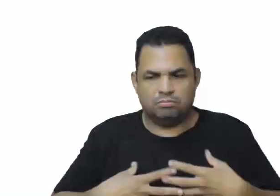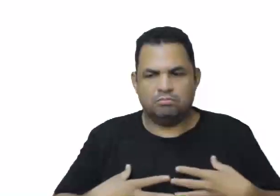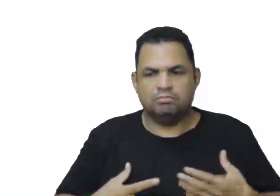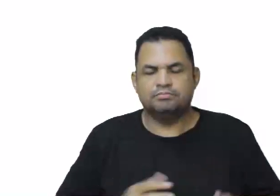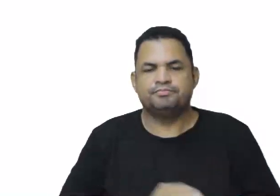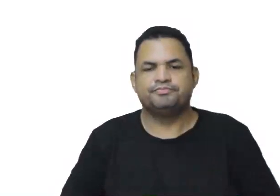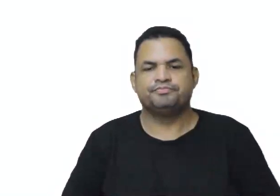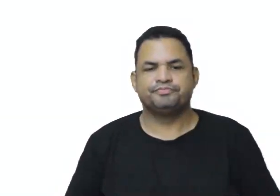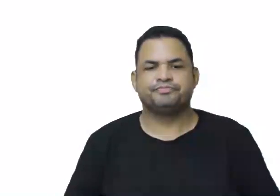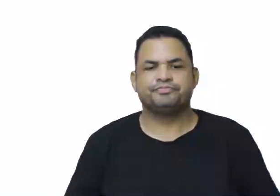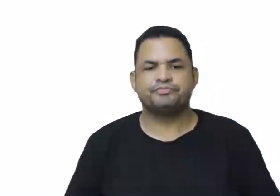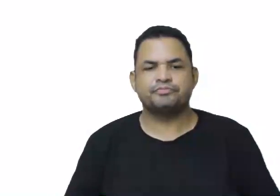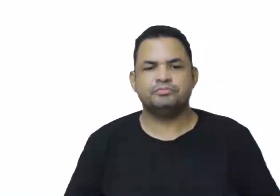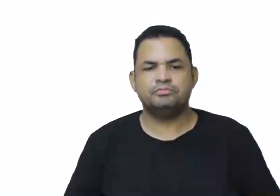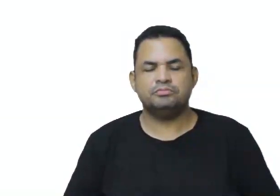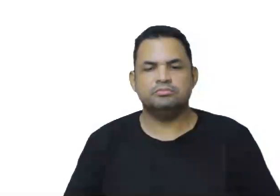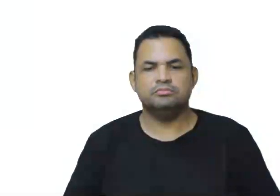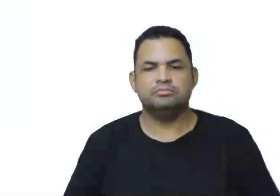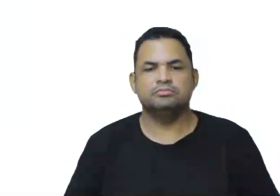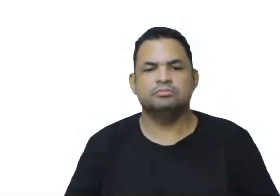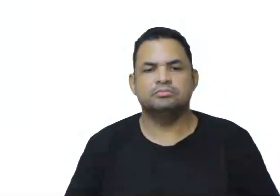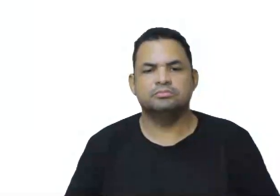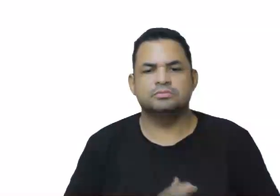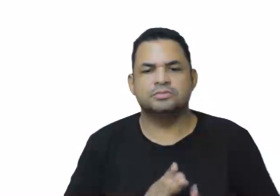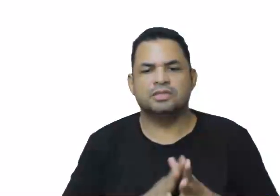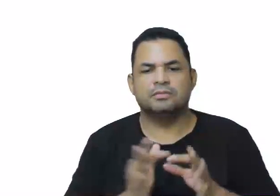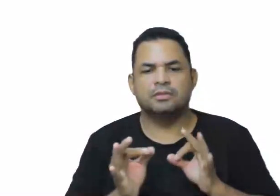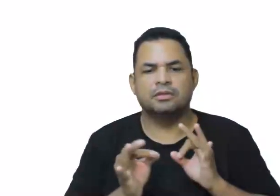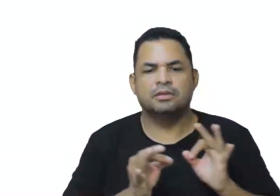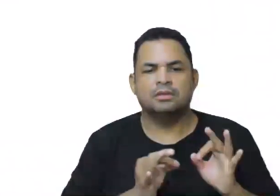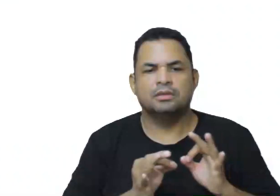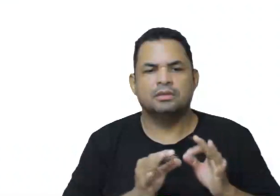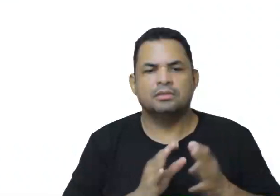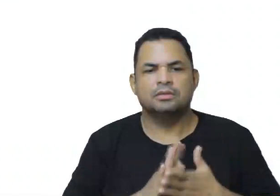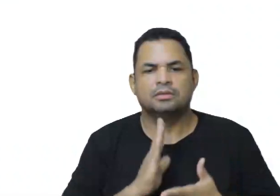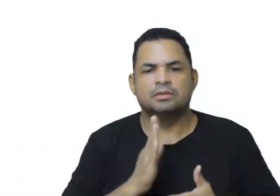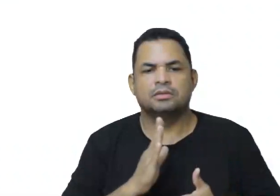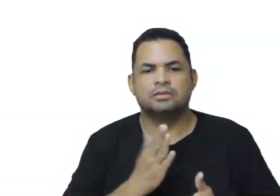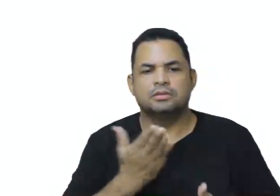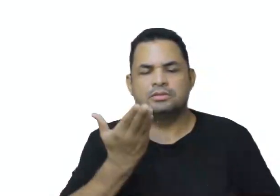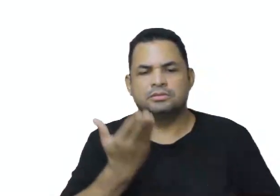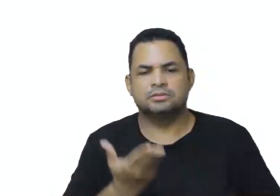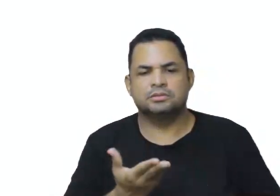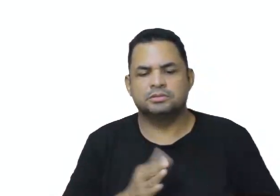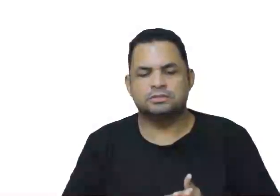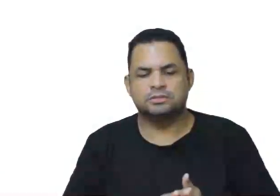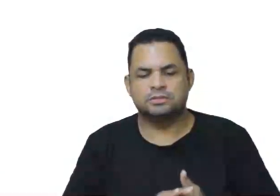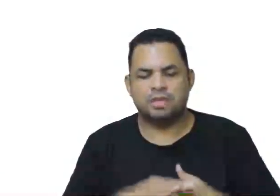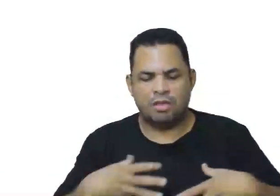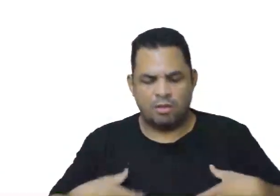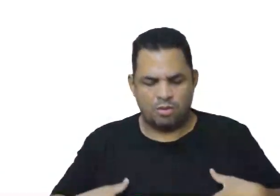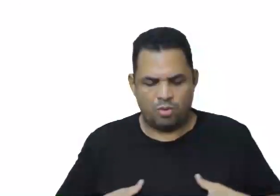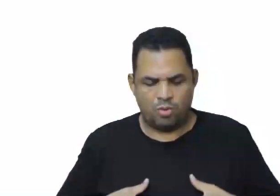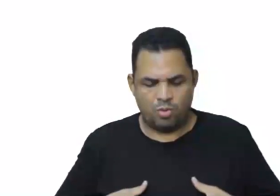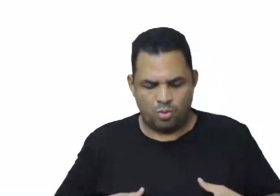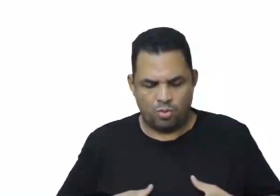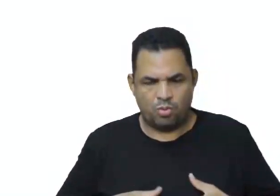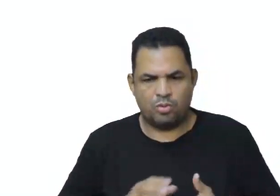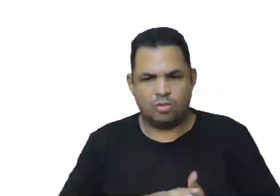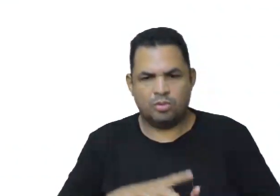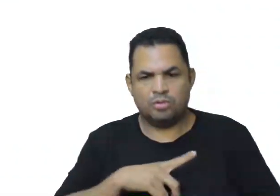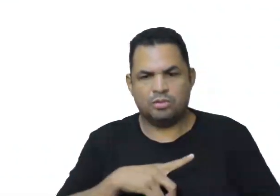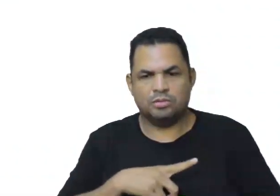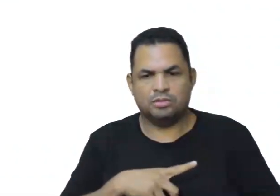abdominal. Ou seja, o intestino ele passa a se posicionar já na cavidade abdominal, que é onde é o